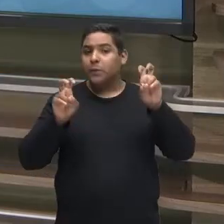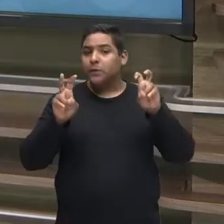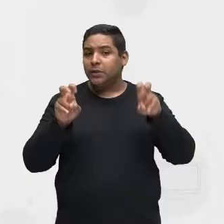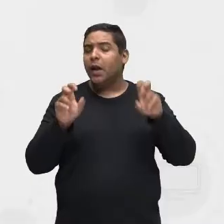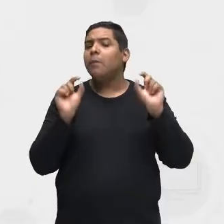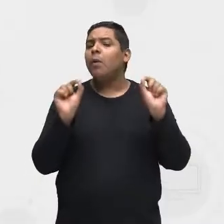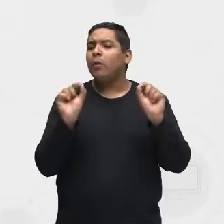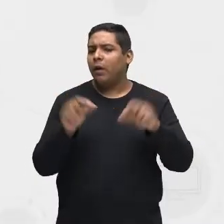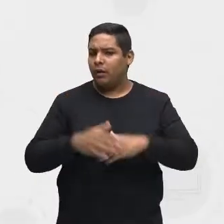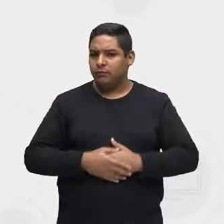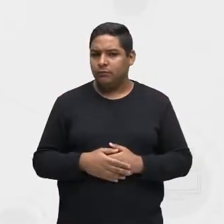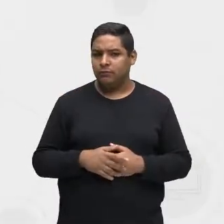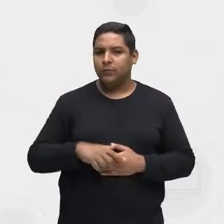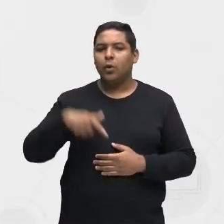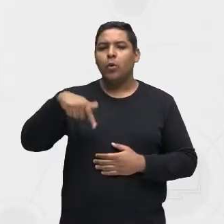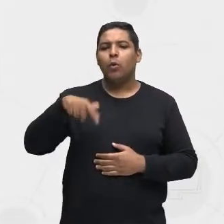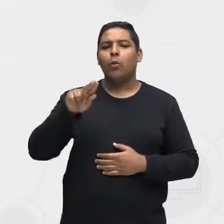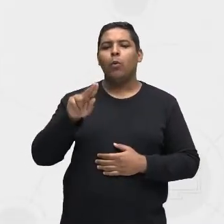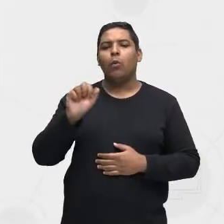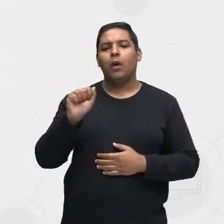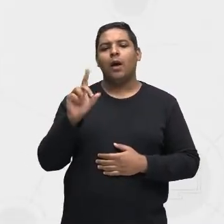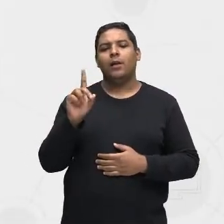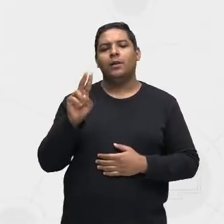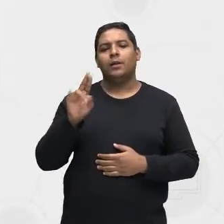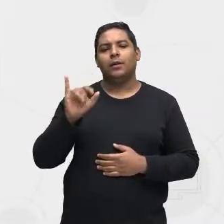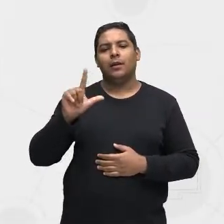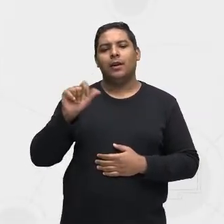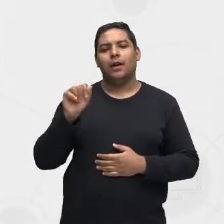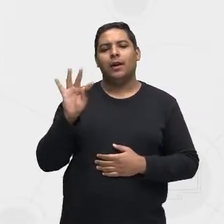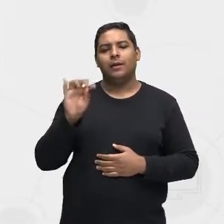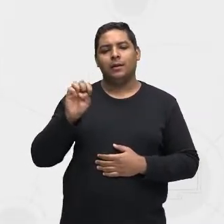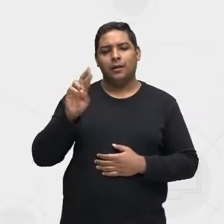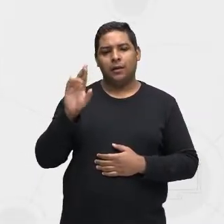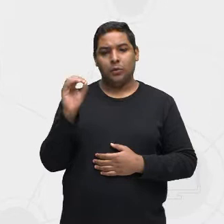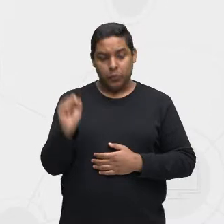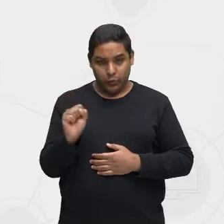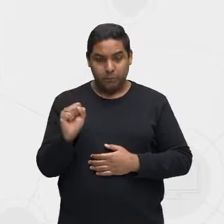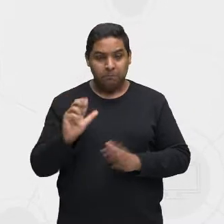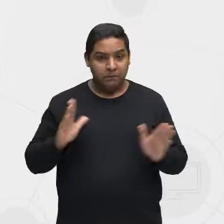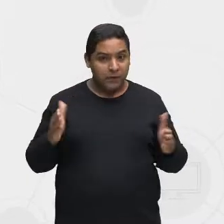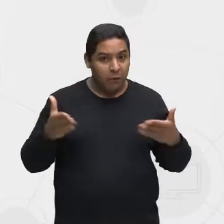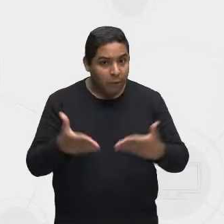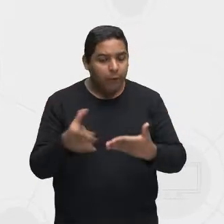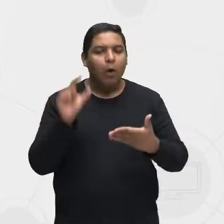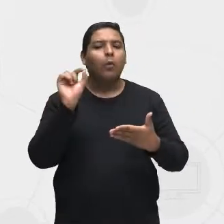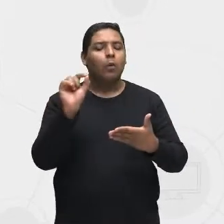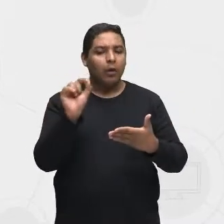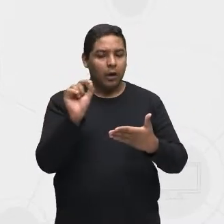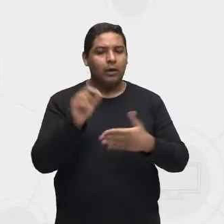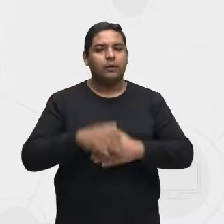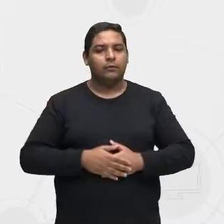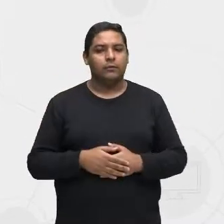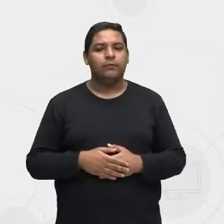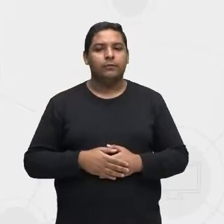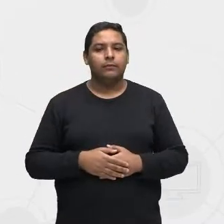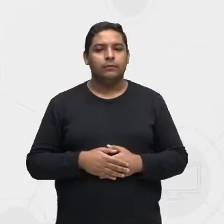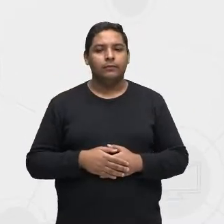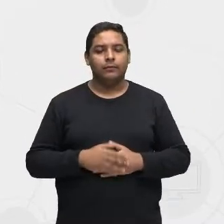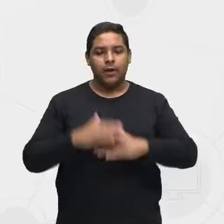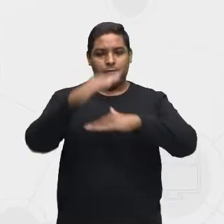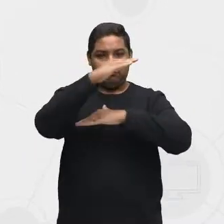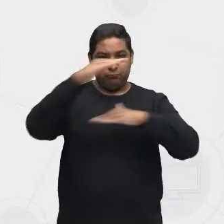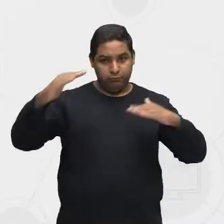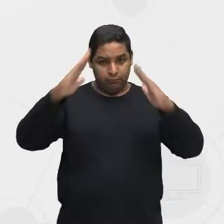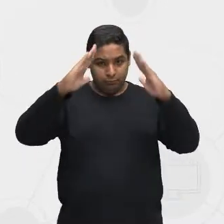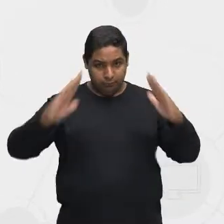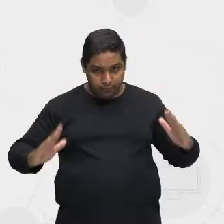estudo sobre os quadriláteros. Mais precisamente, é claro, sobre o trapézio